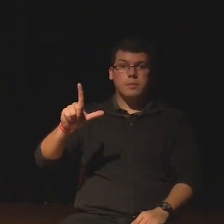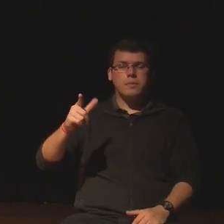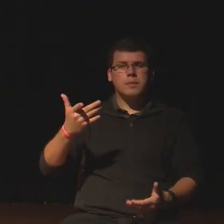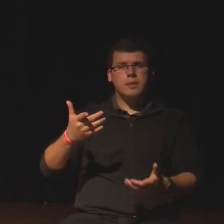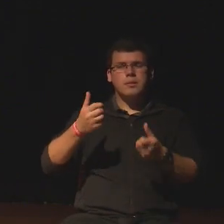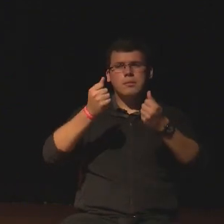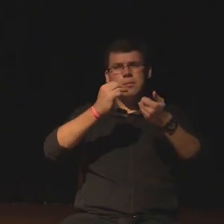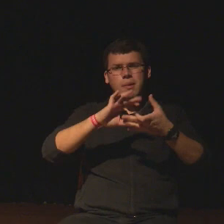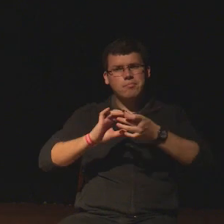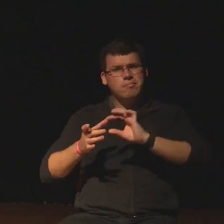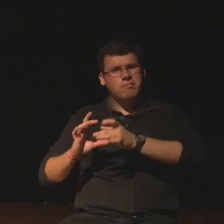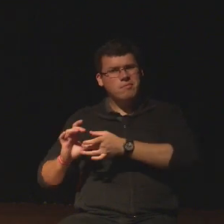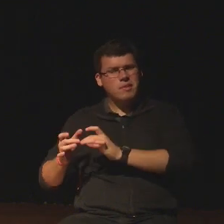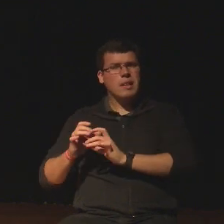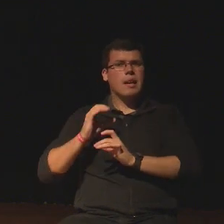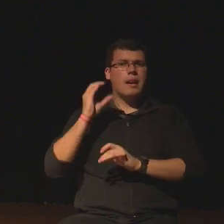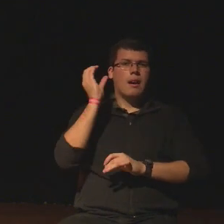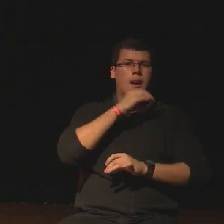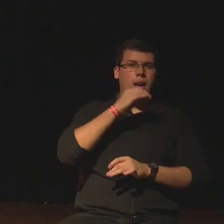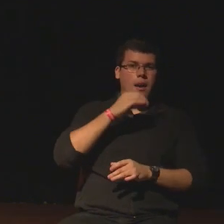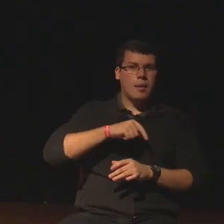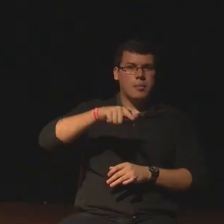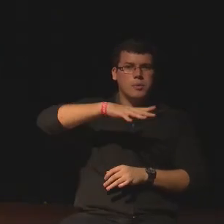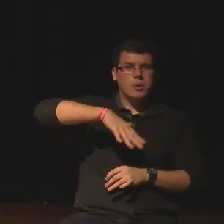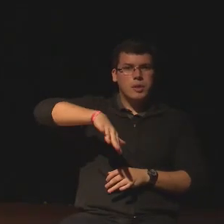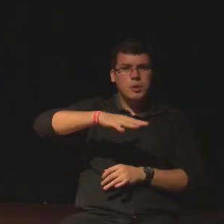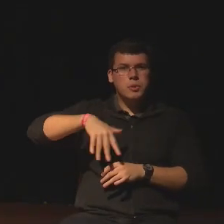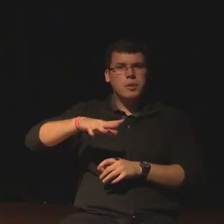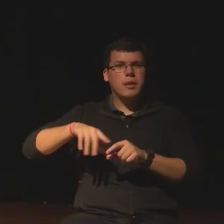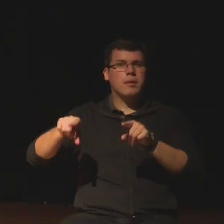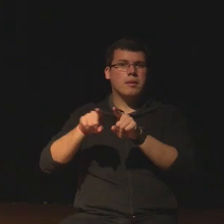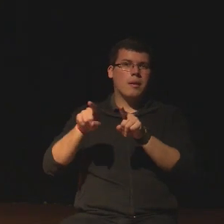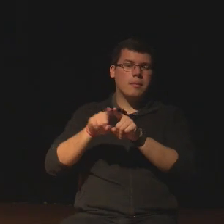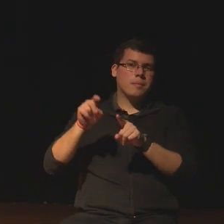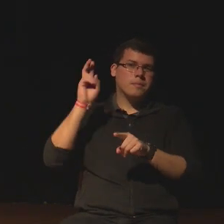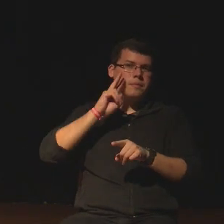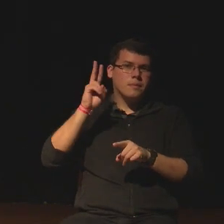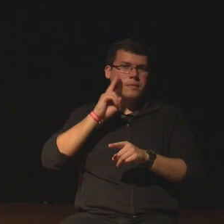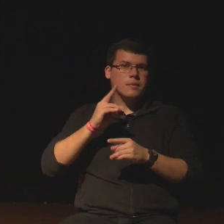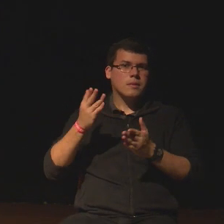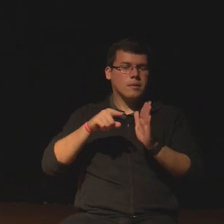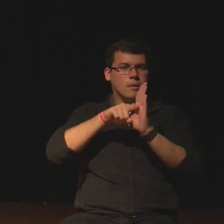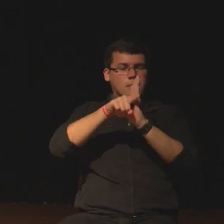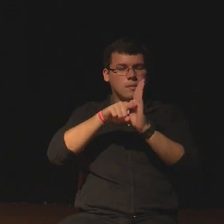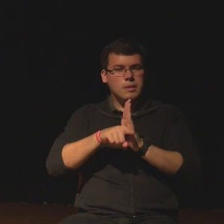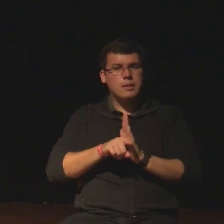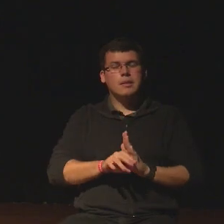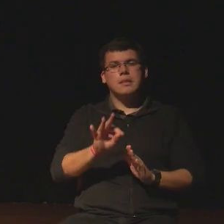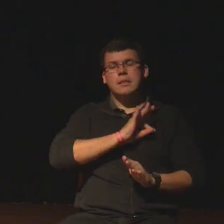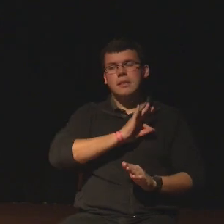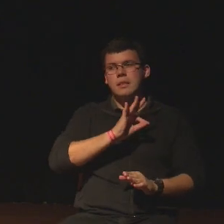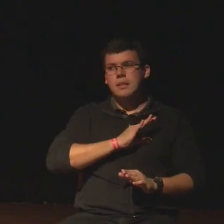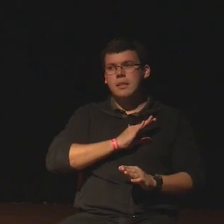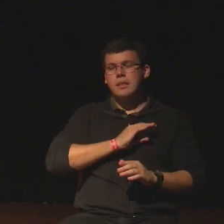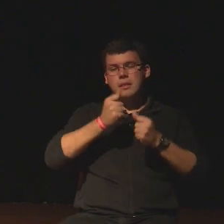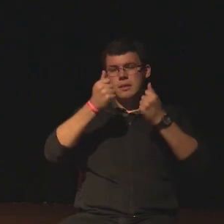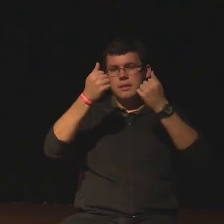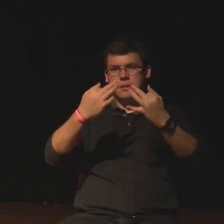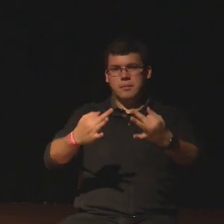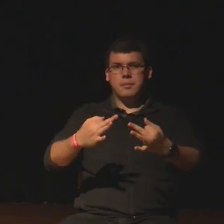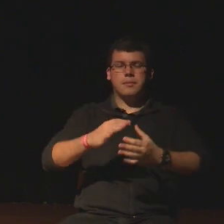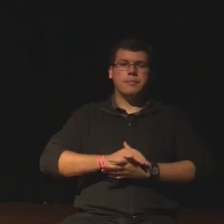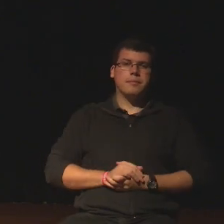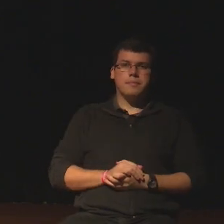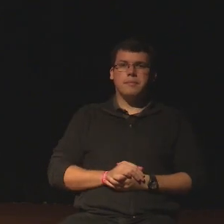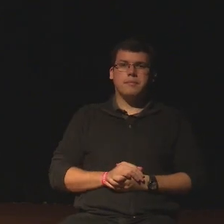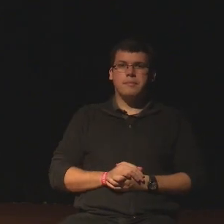contextualização territorial e histórica para a gente passar numa análise um pouco mais técnica para vocês. Então, aqui só para